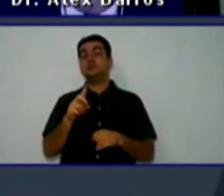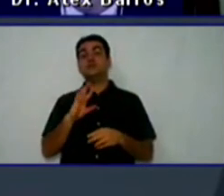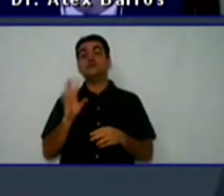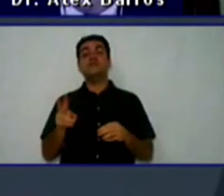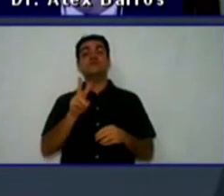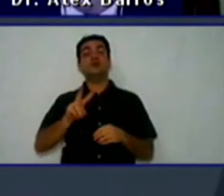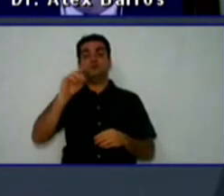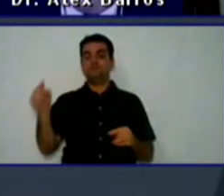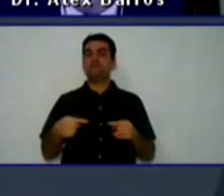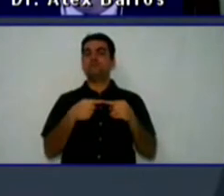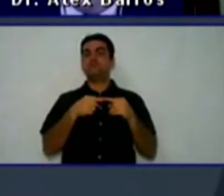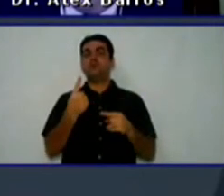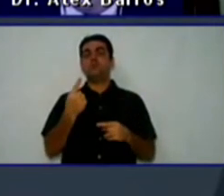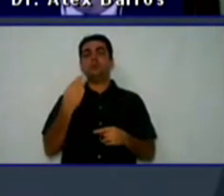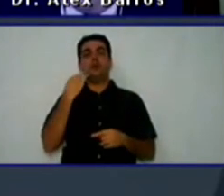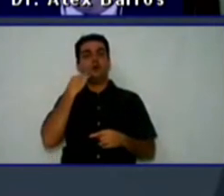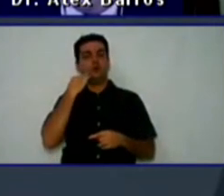aplicado,